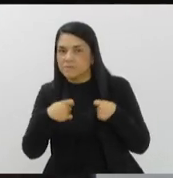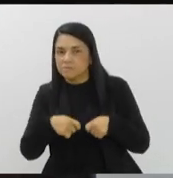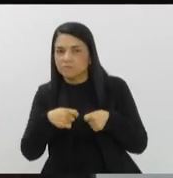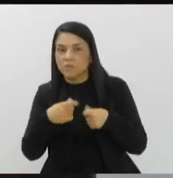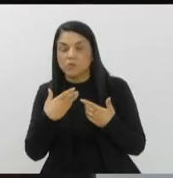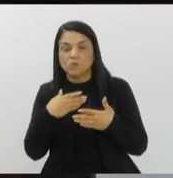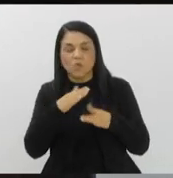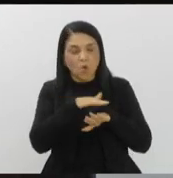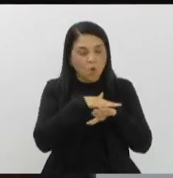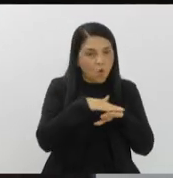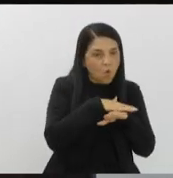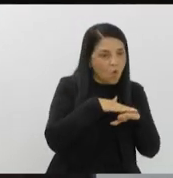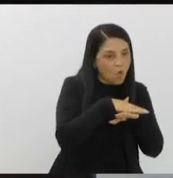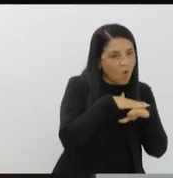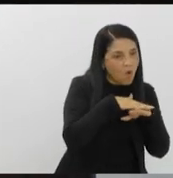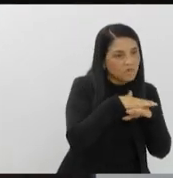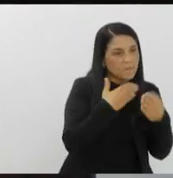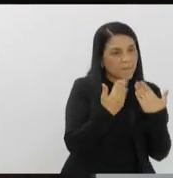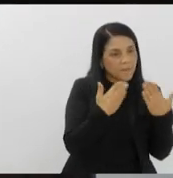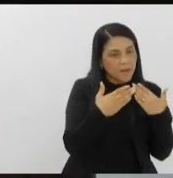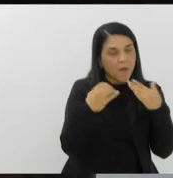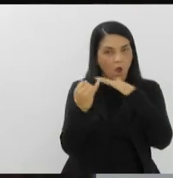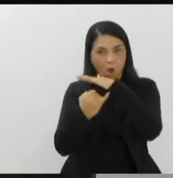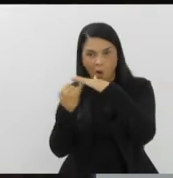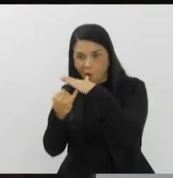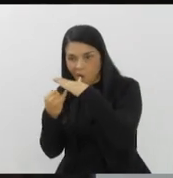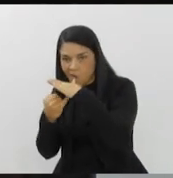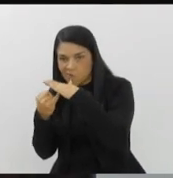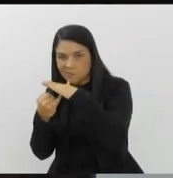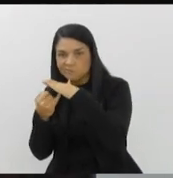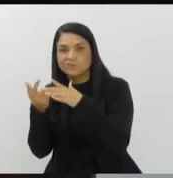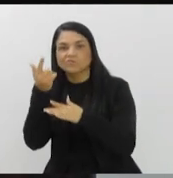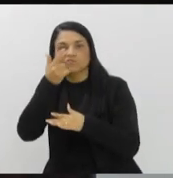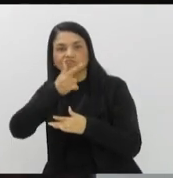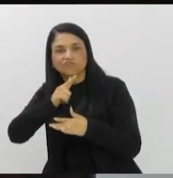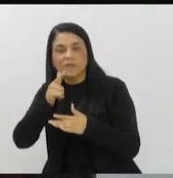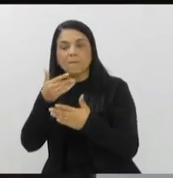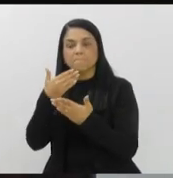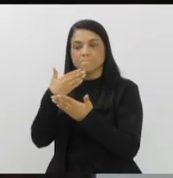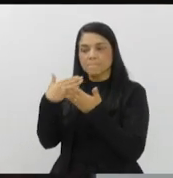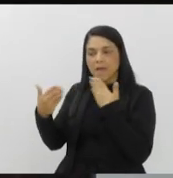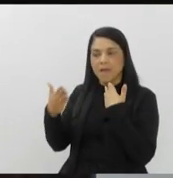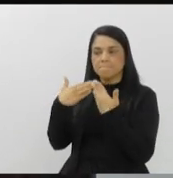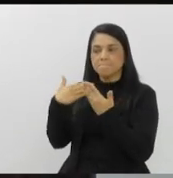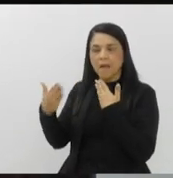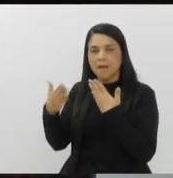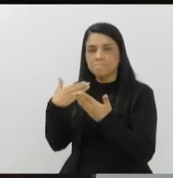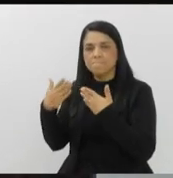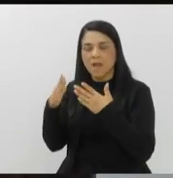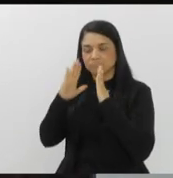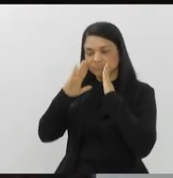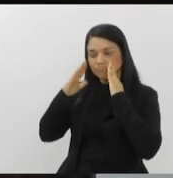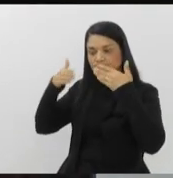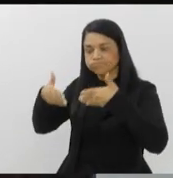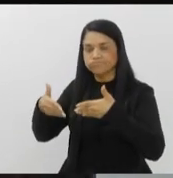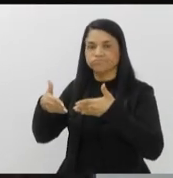conversar com os órgãos, voltar a conversar com os órgãos, a gente conseguir fazer essa conversa de um jeito mais direcionado.